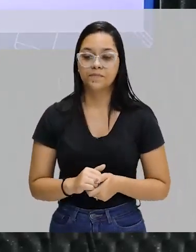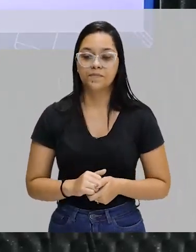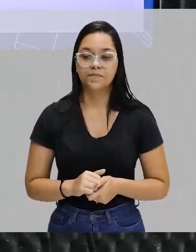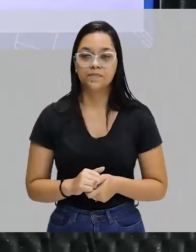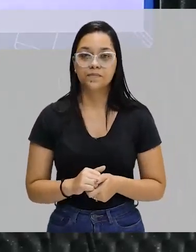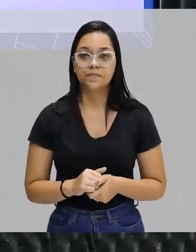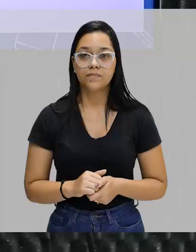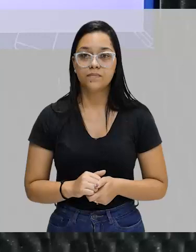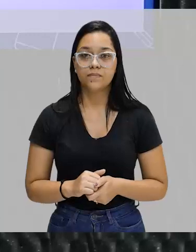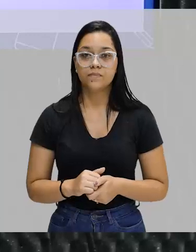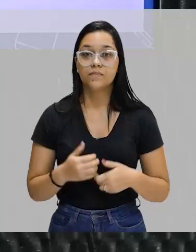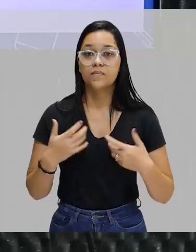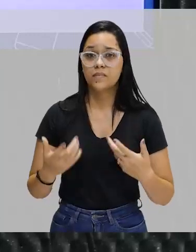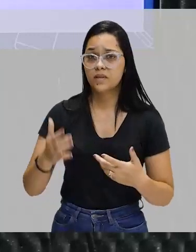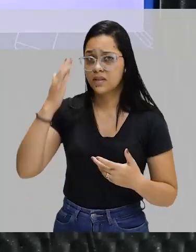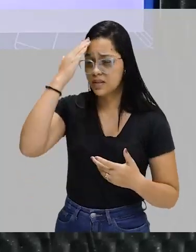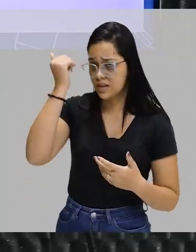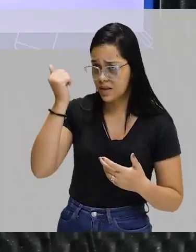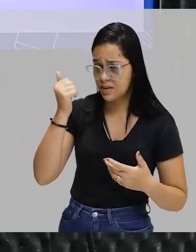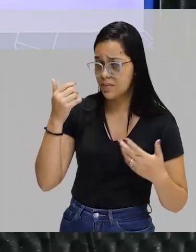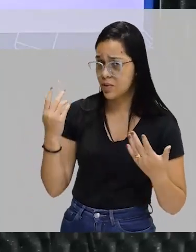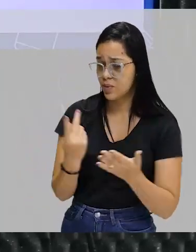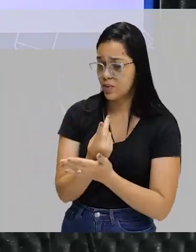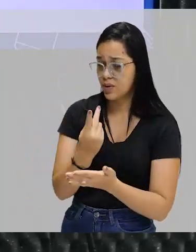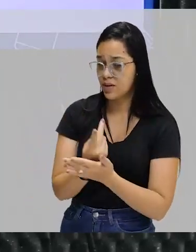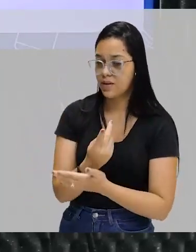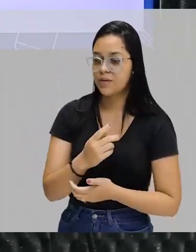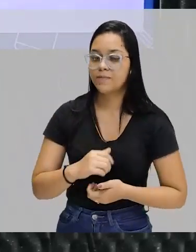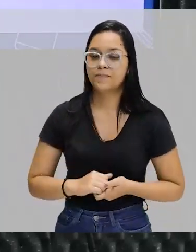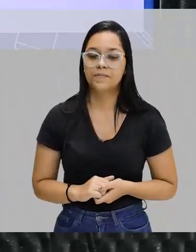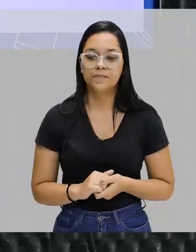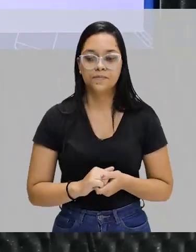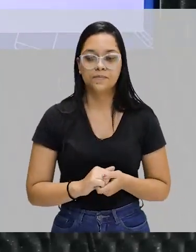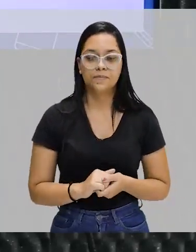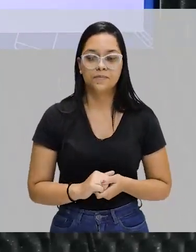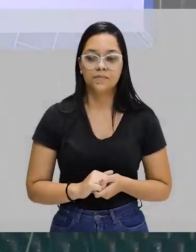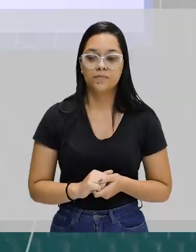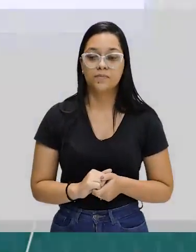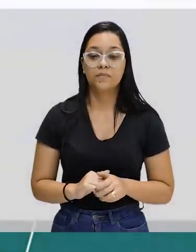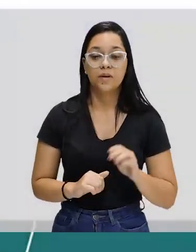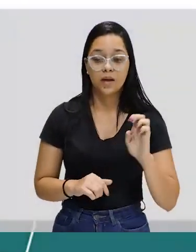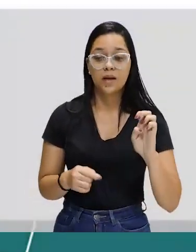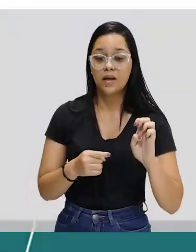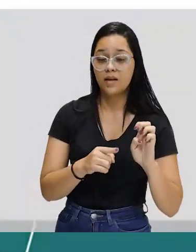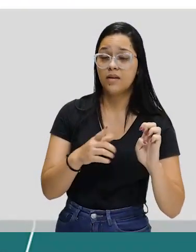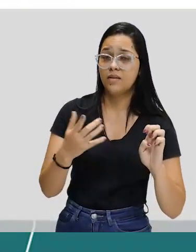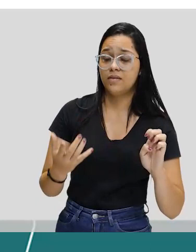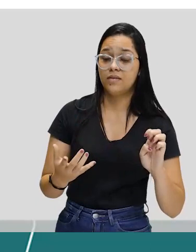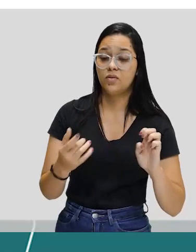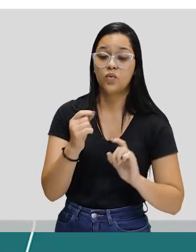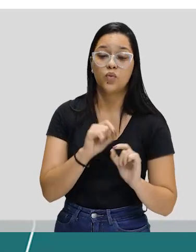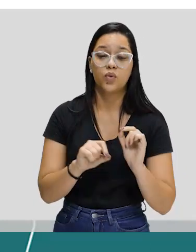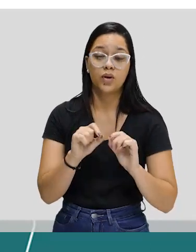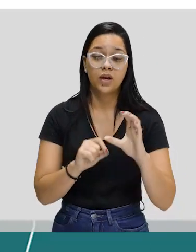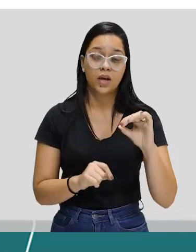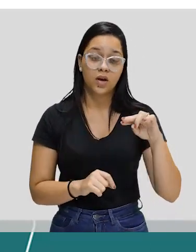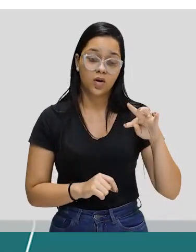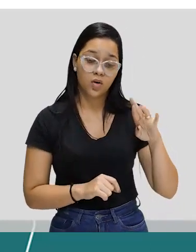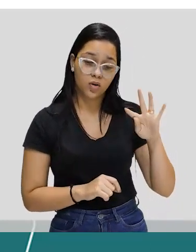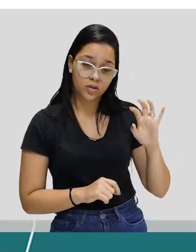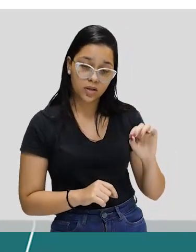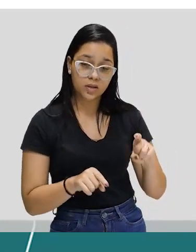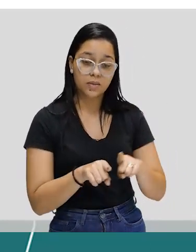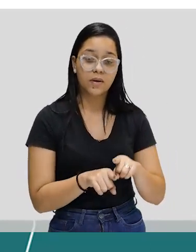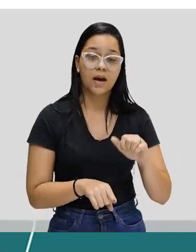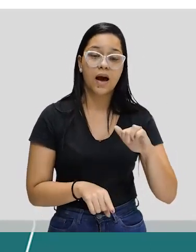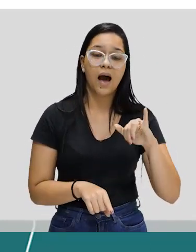e ajuste. E aí, conseguiram identificar o erro? Vamos ver? O erro está justamente em concerto e